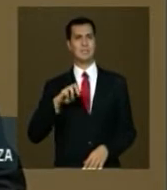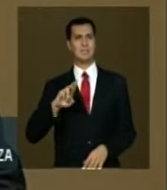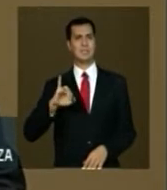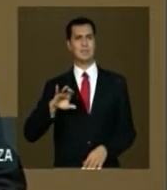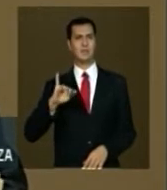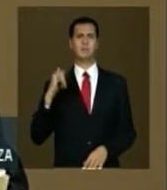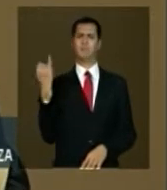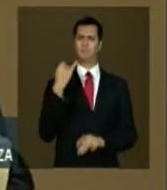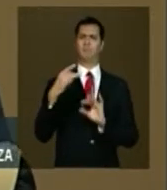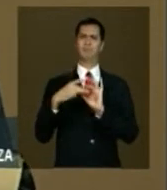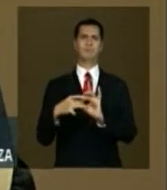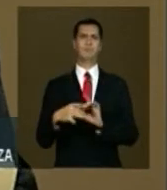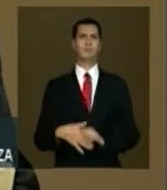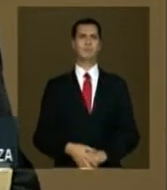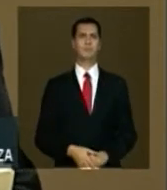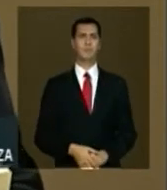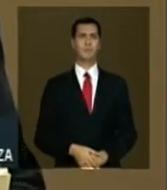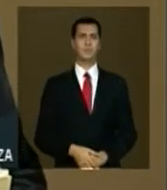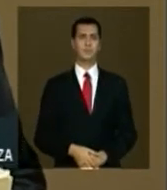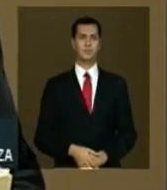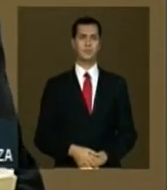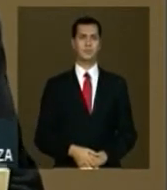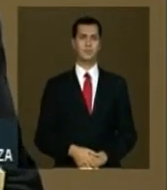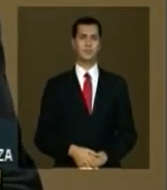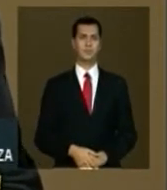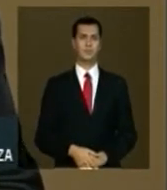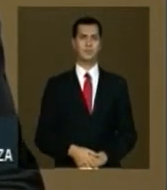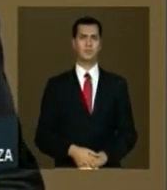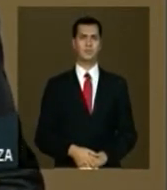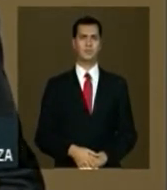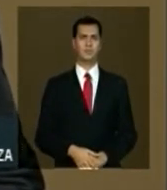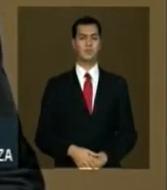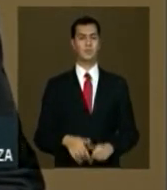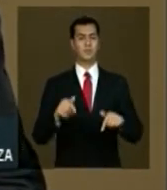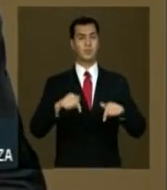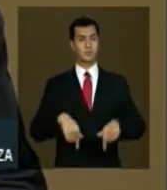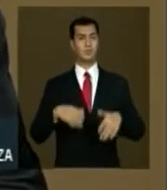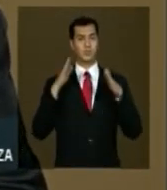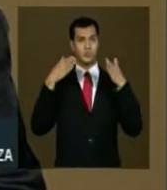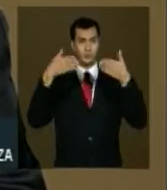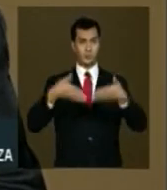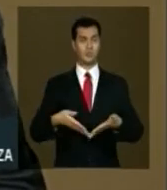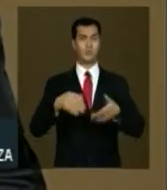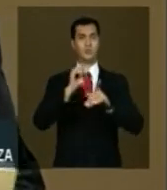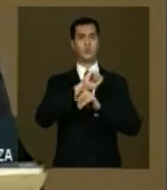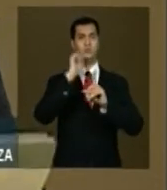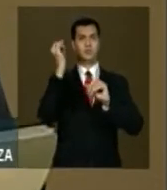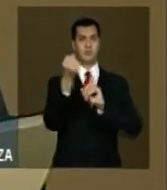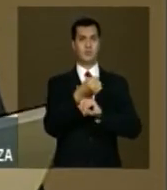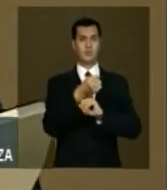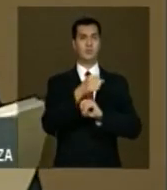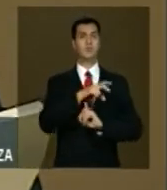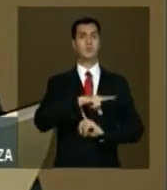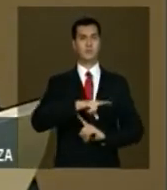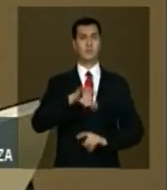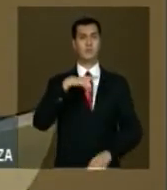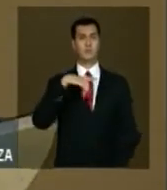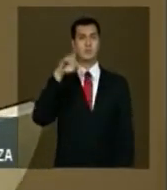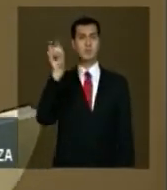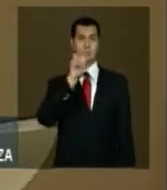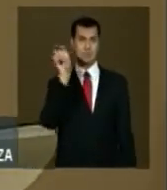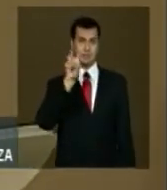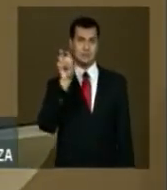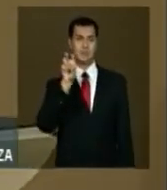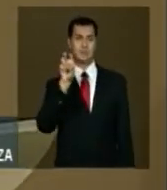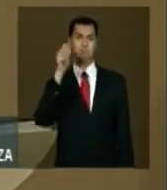eh o fórum ministerial que agora tenho o prazer de inaugurar nessa sua quinta edição foi organizado pelo Ministério de Desenvolvimento